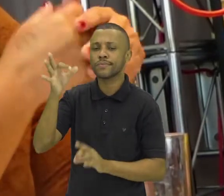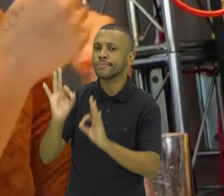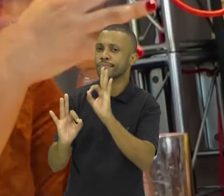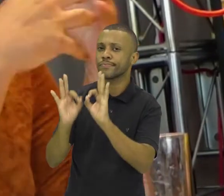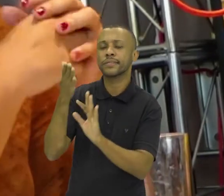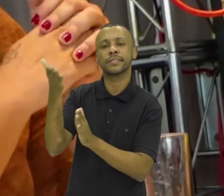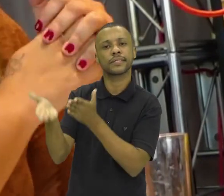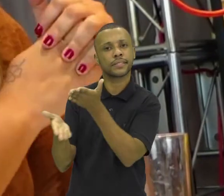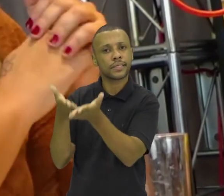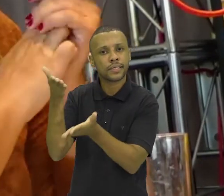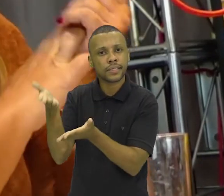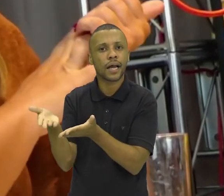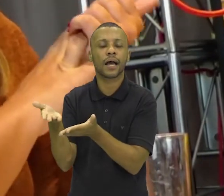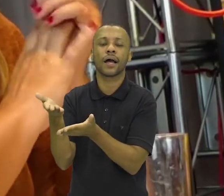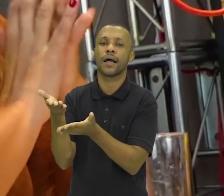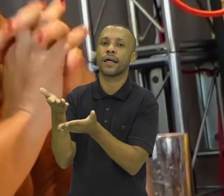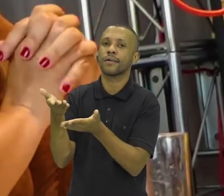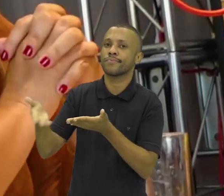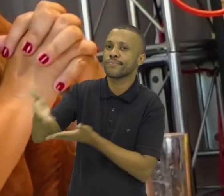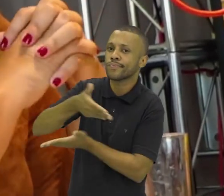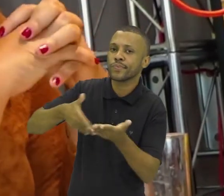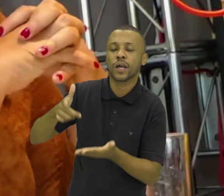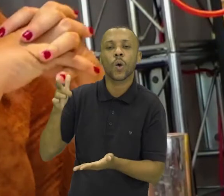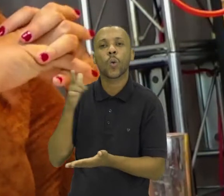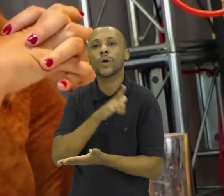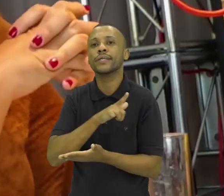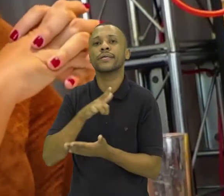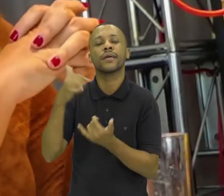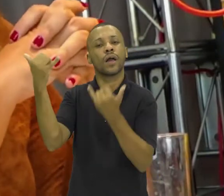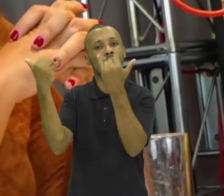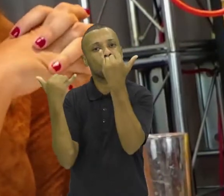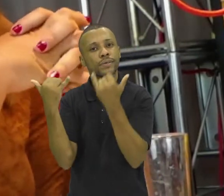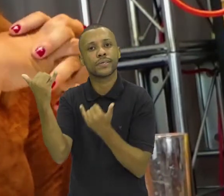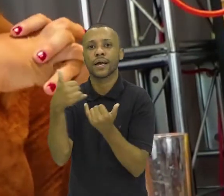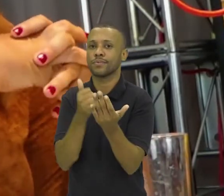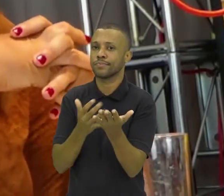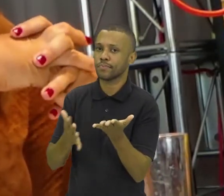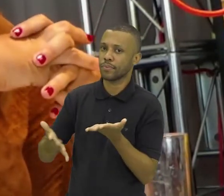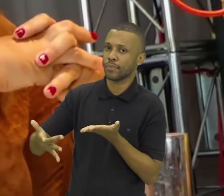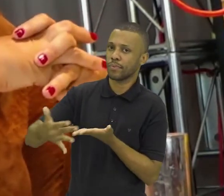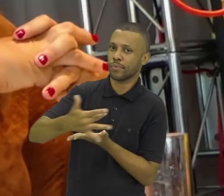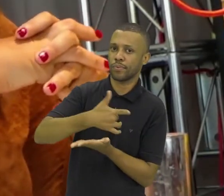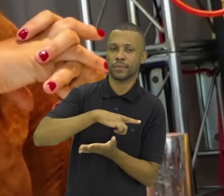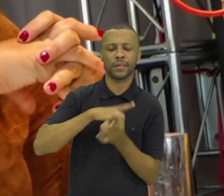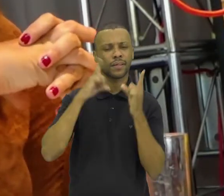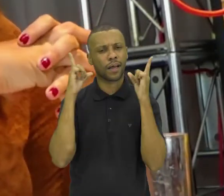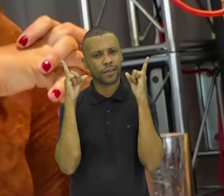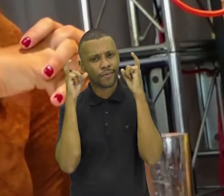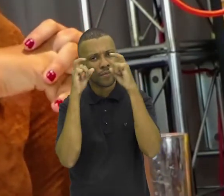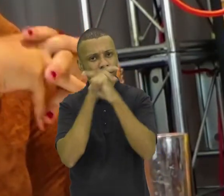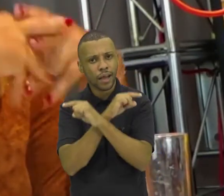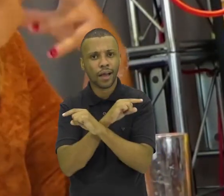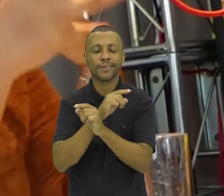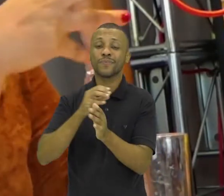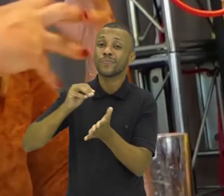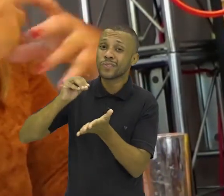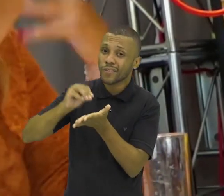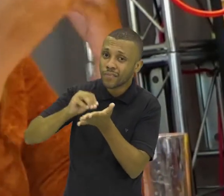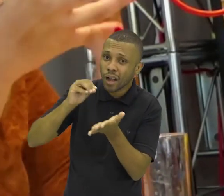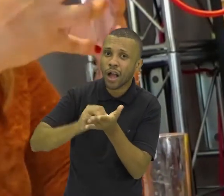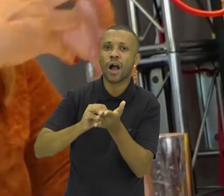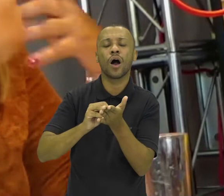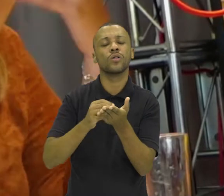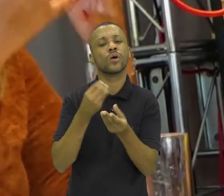aí retratar, com muita dificuldade também de conseguir os dados, muita dificuldade mesmo, por conta